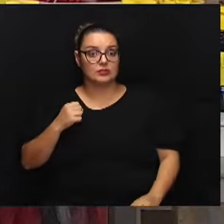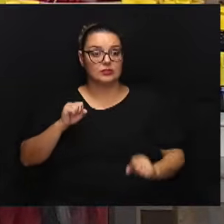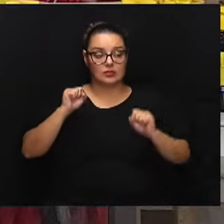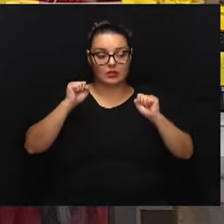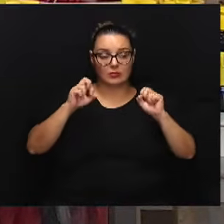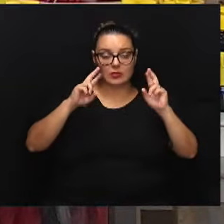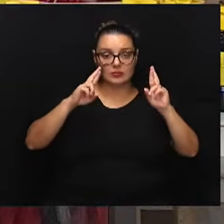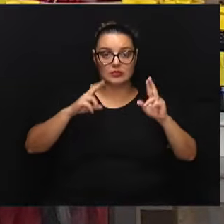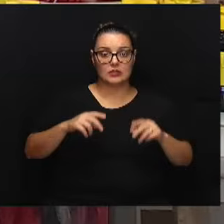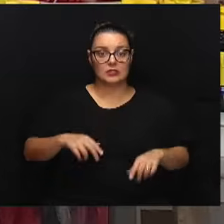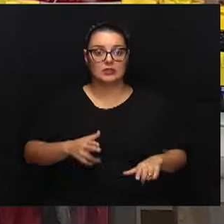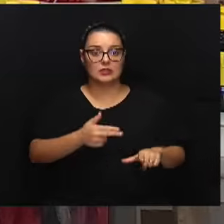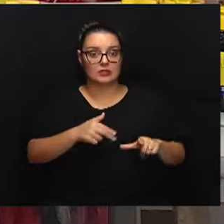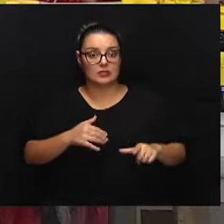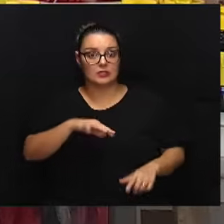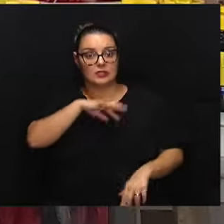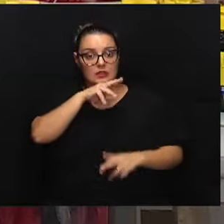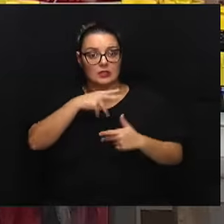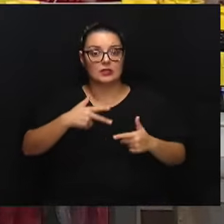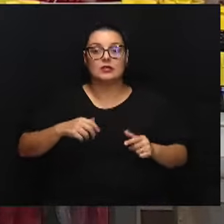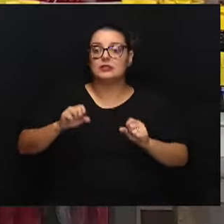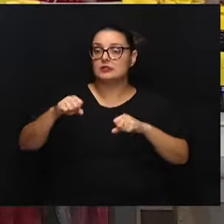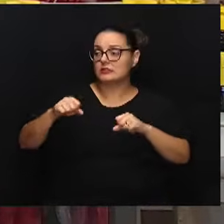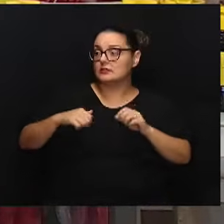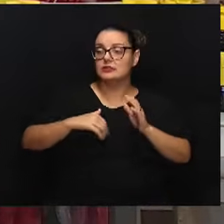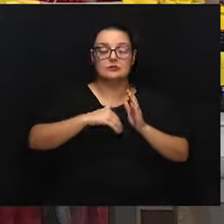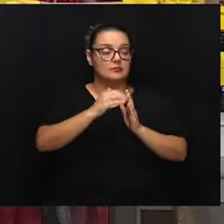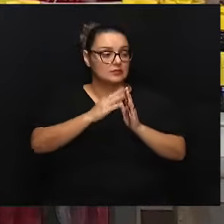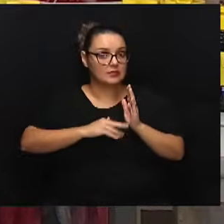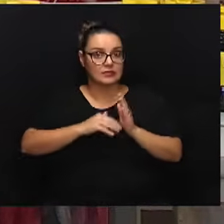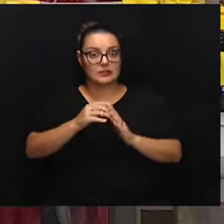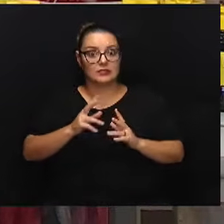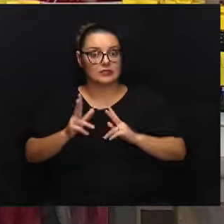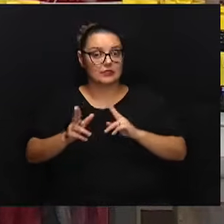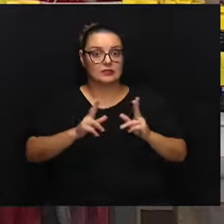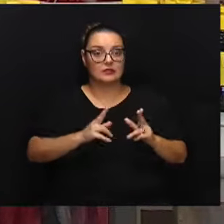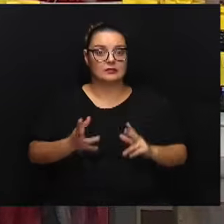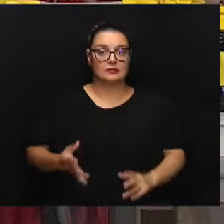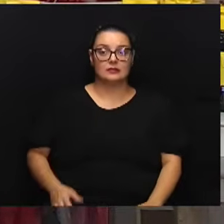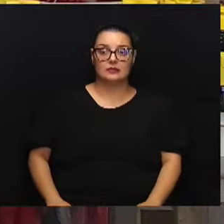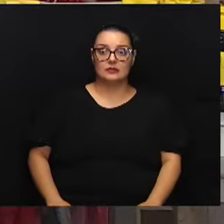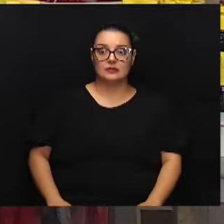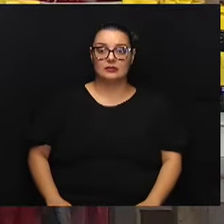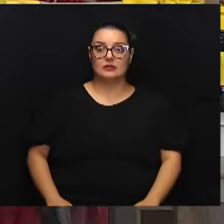desenha animais. Sim. Pinturas. Sim. Idênticas, né?